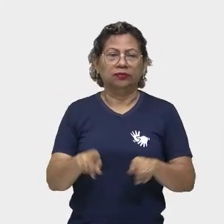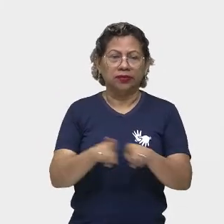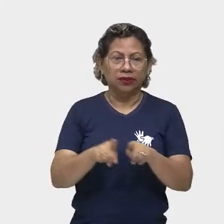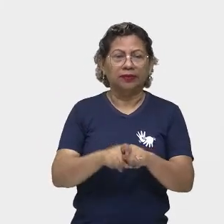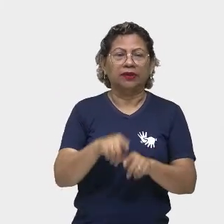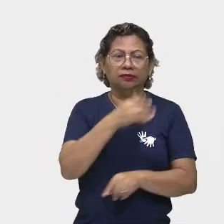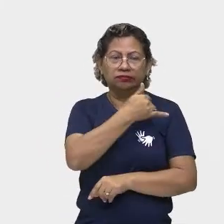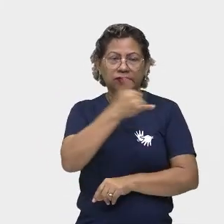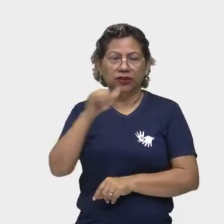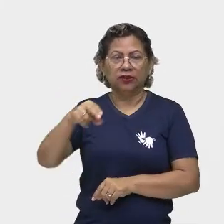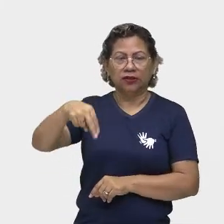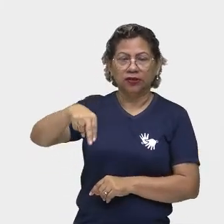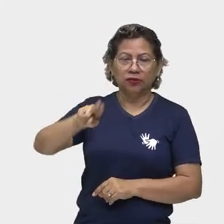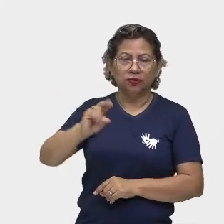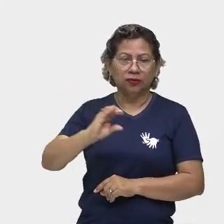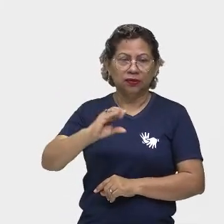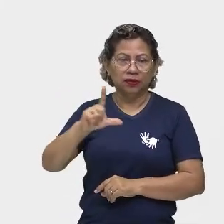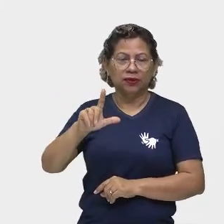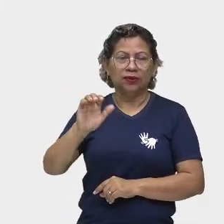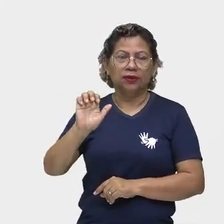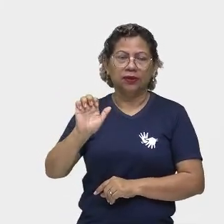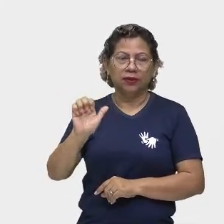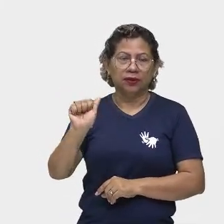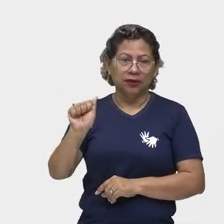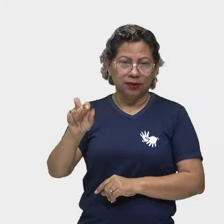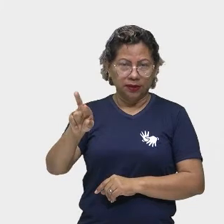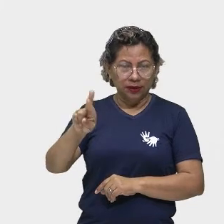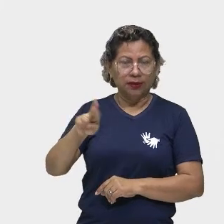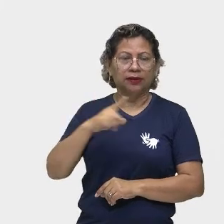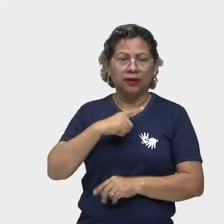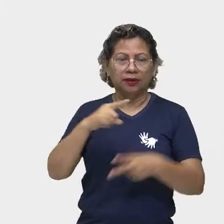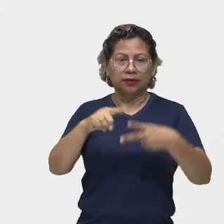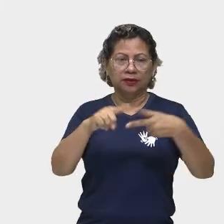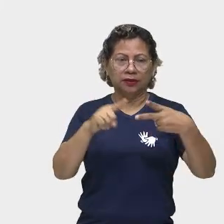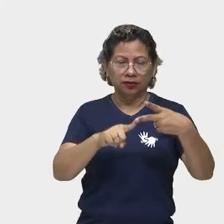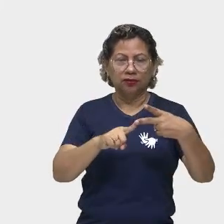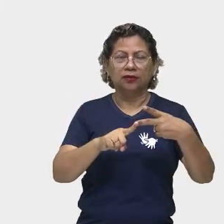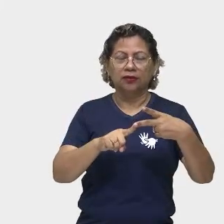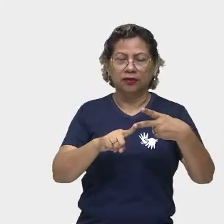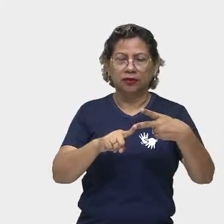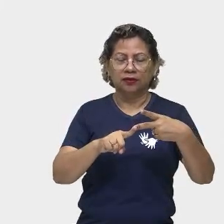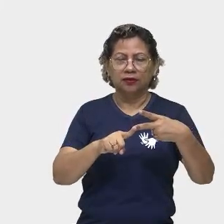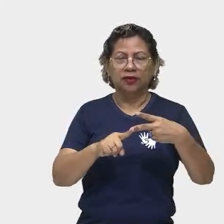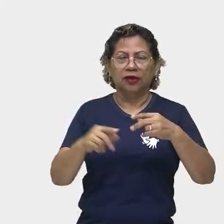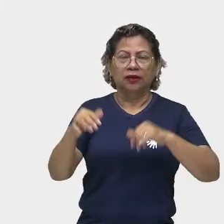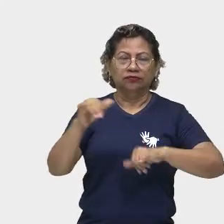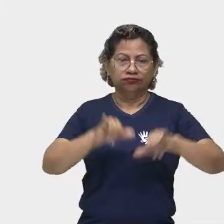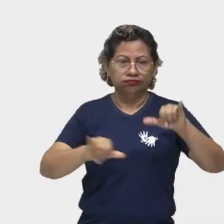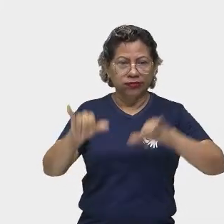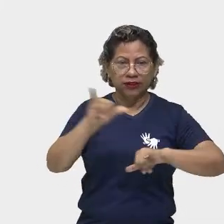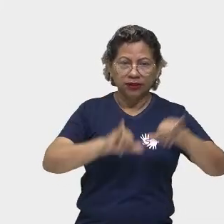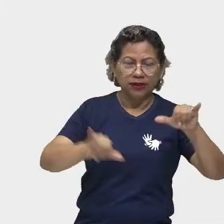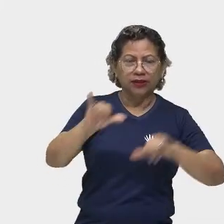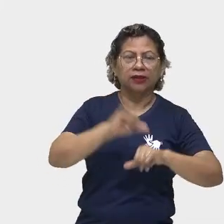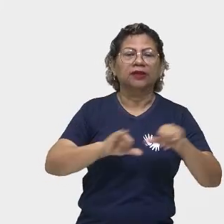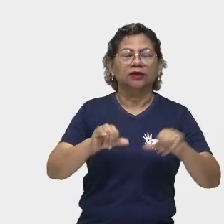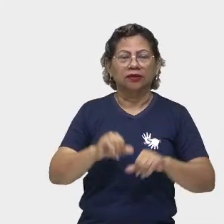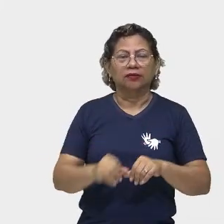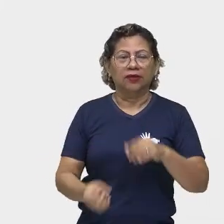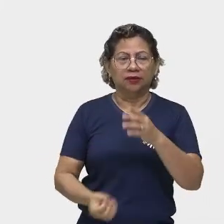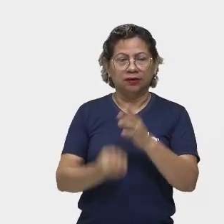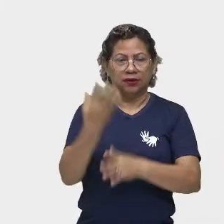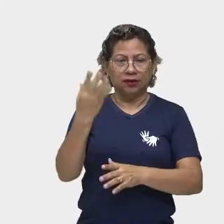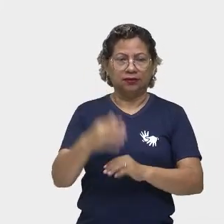energia nuclear, que ela necessita aqui, ó, de 2 elementos químicos, urânio e tório, para ser